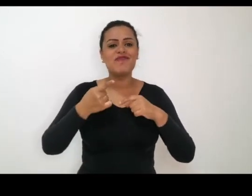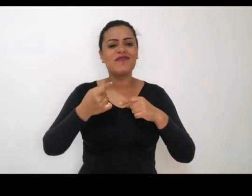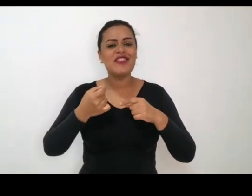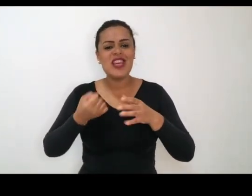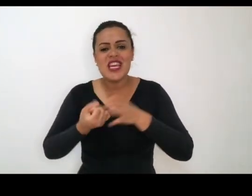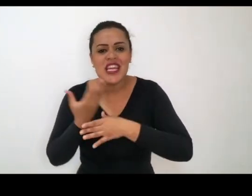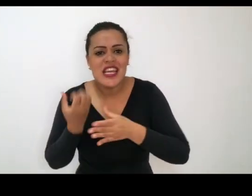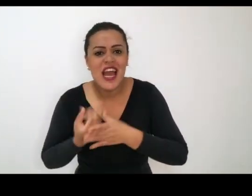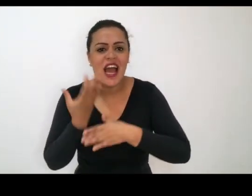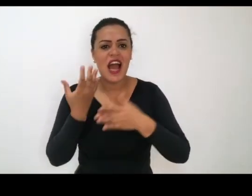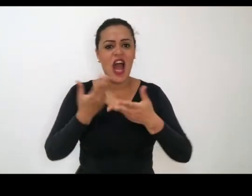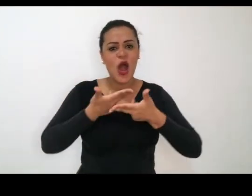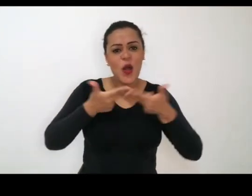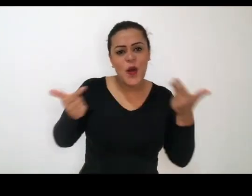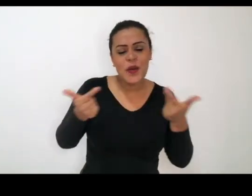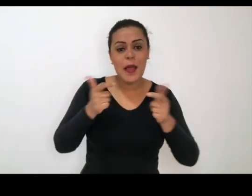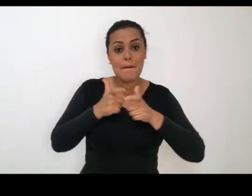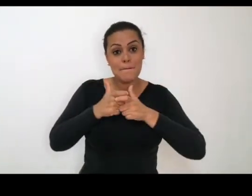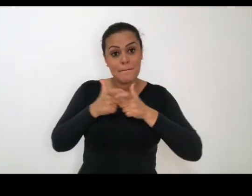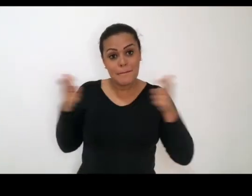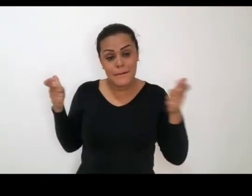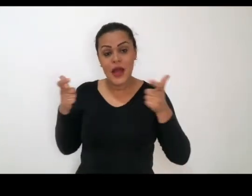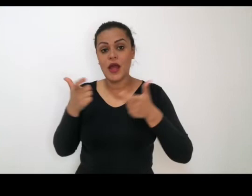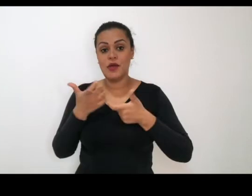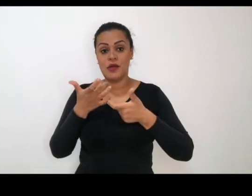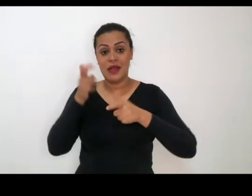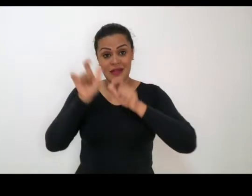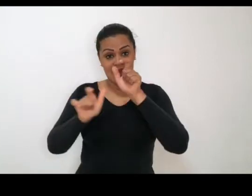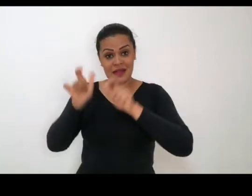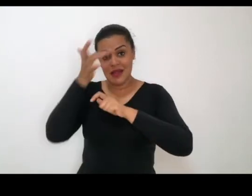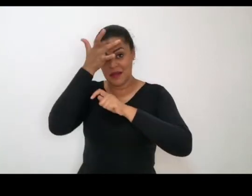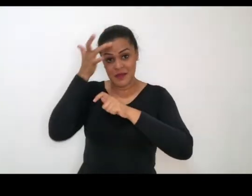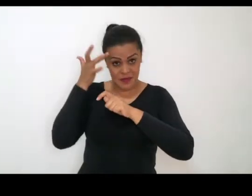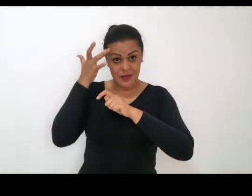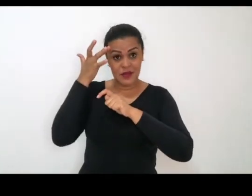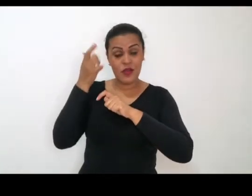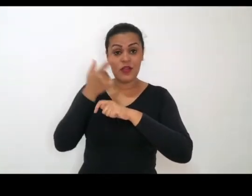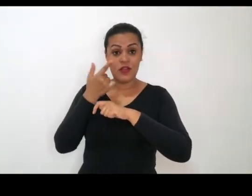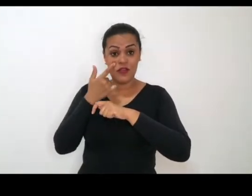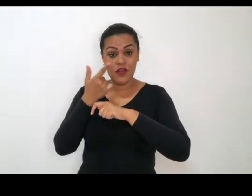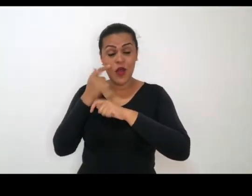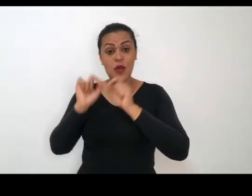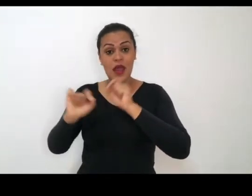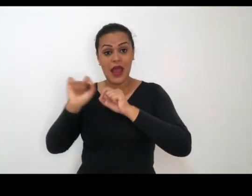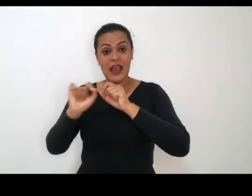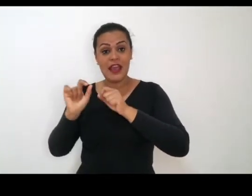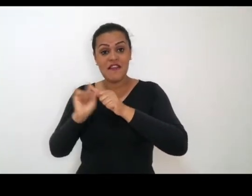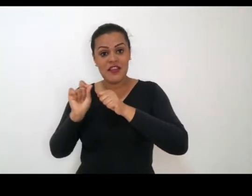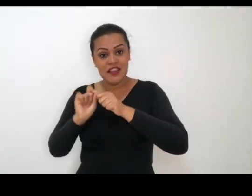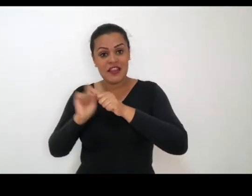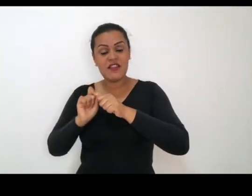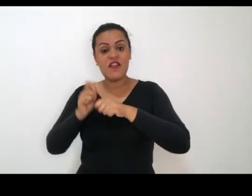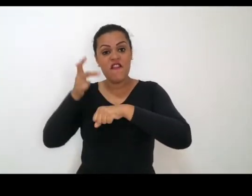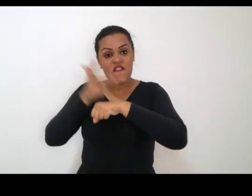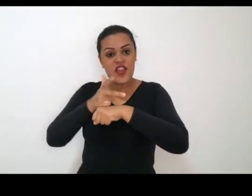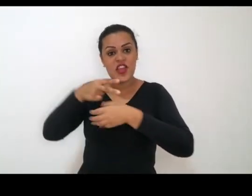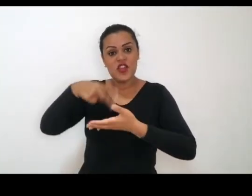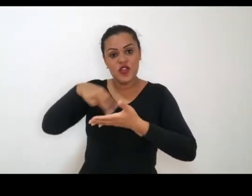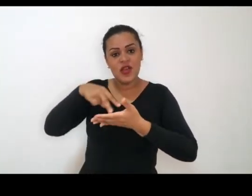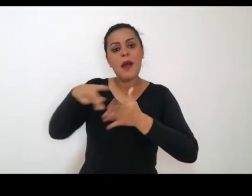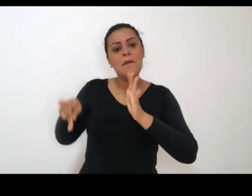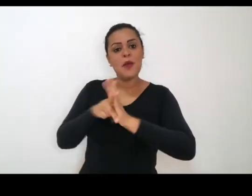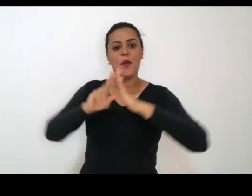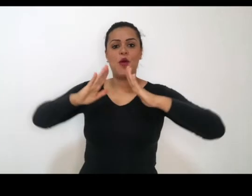gente vê hoje de obras de videodança são videodanças caseiras, são feitas em casa, né?